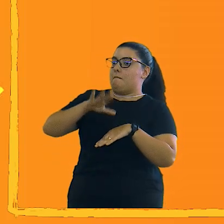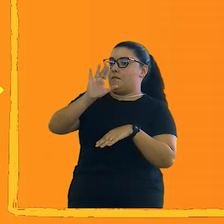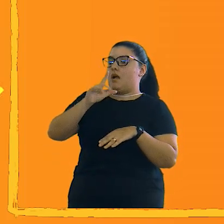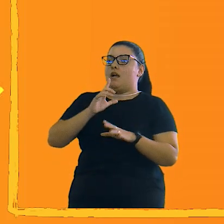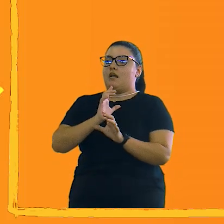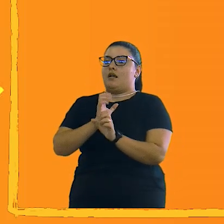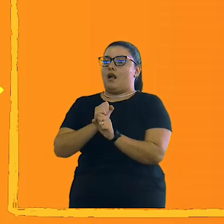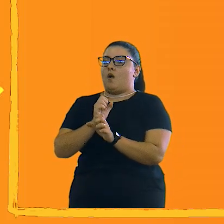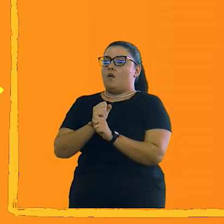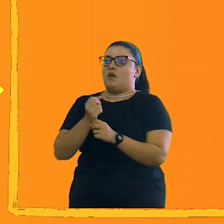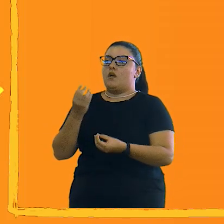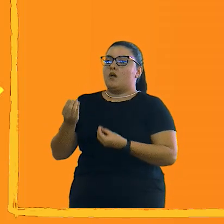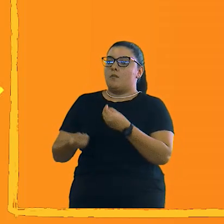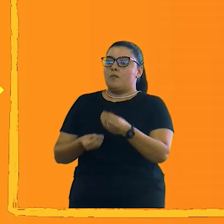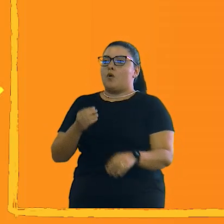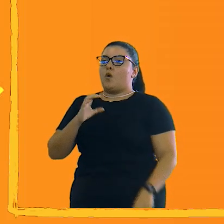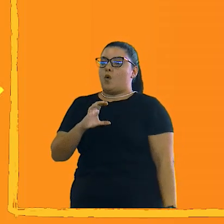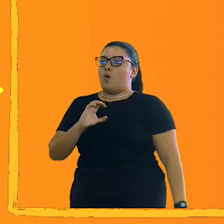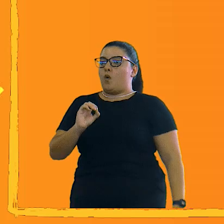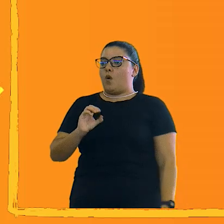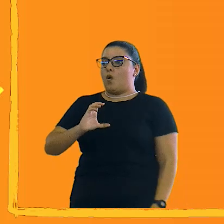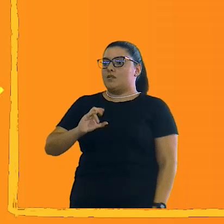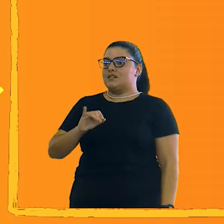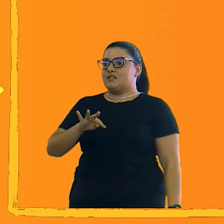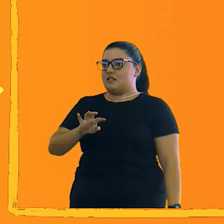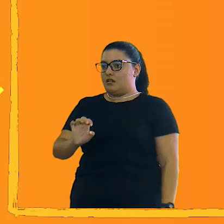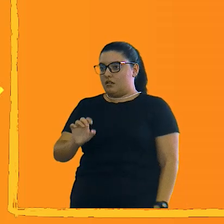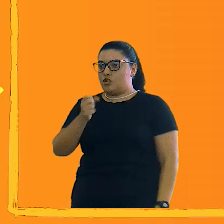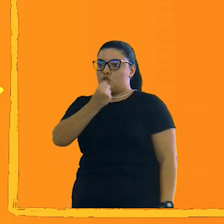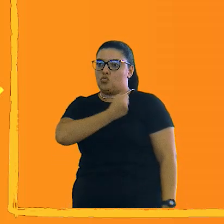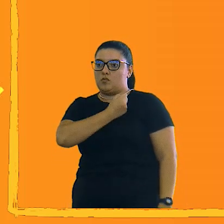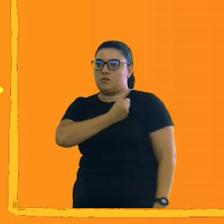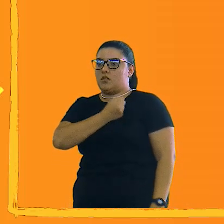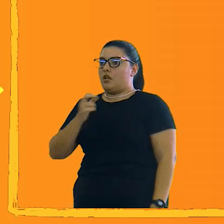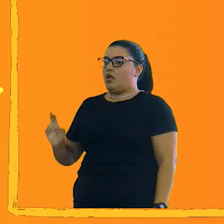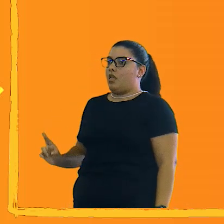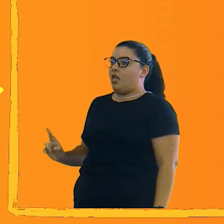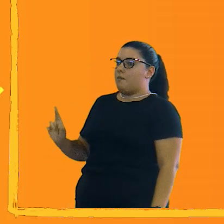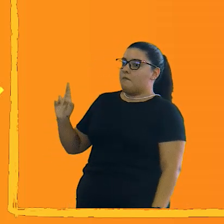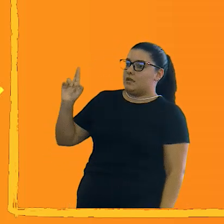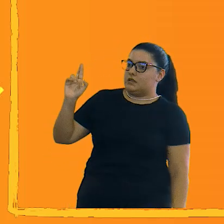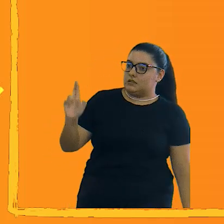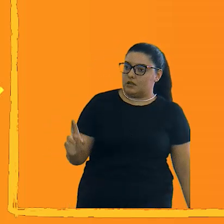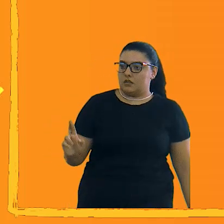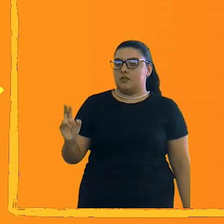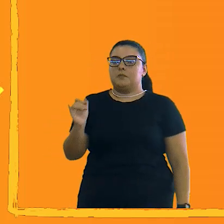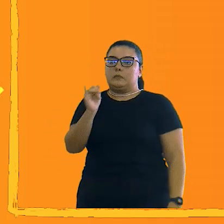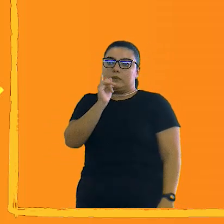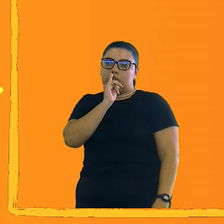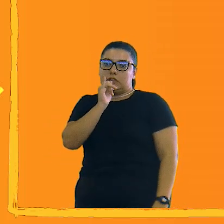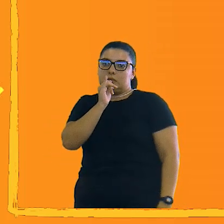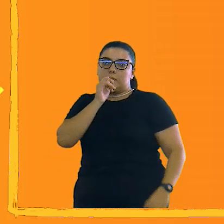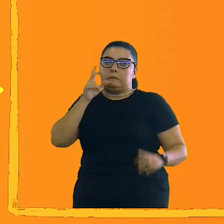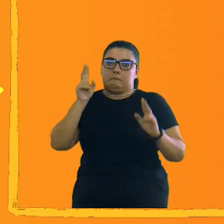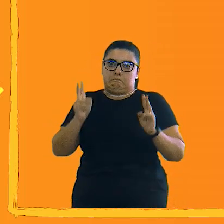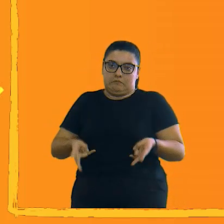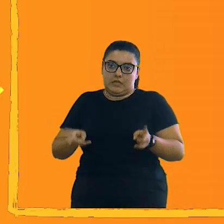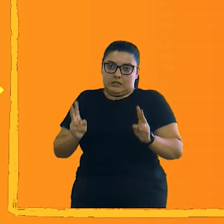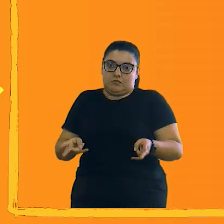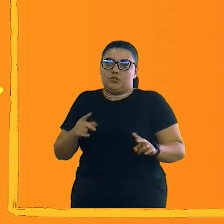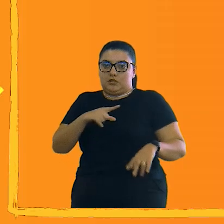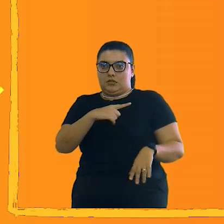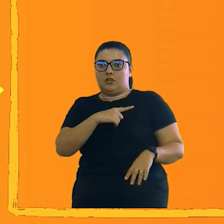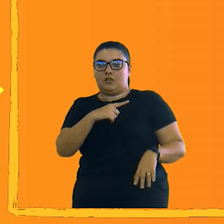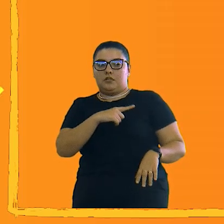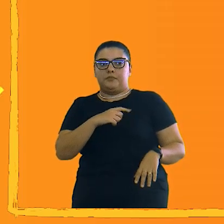calculada pelo quociente dos números que representam suas medidas consideradas na mesma unidade